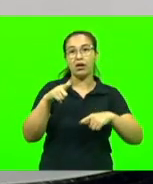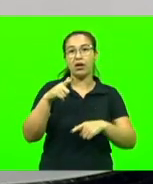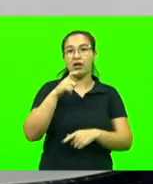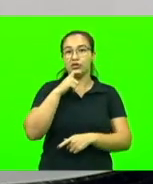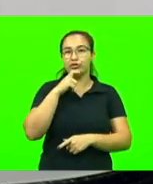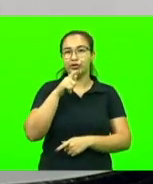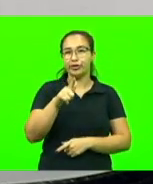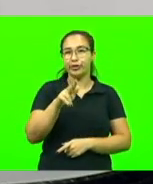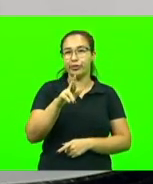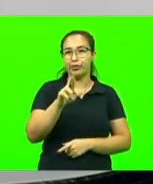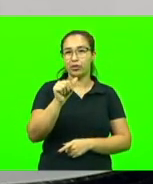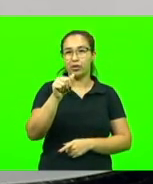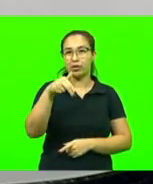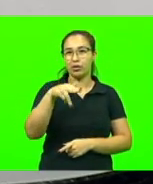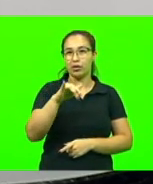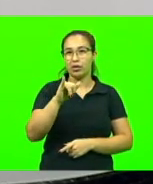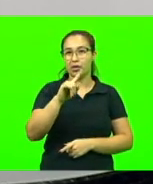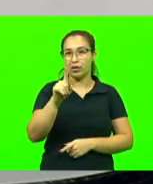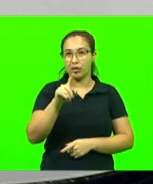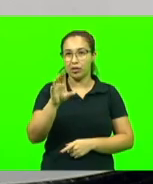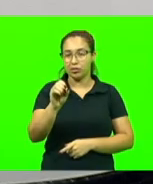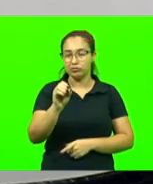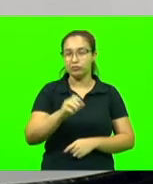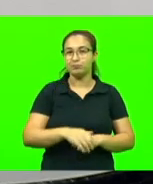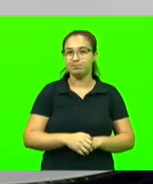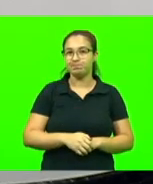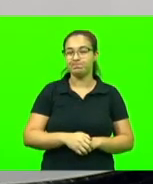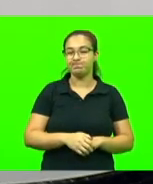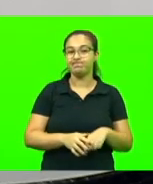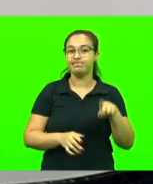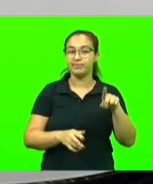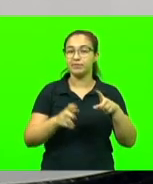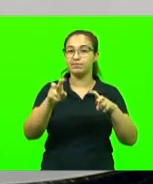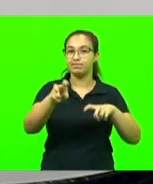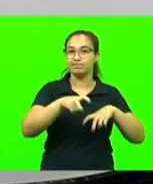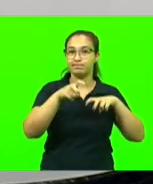que trata que versa sobre as questões da agricultura.